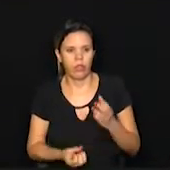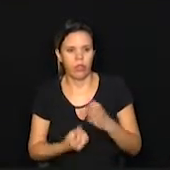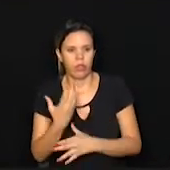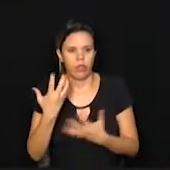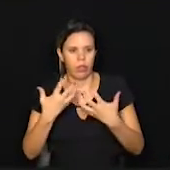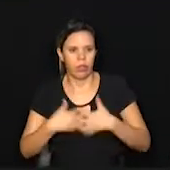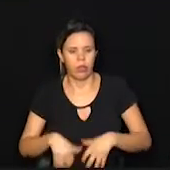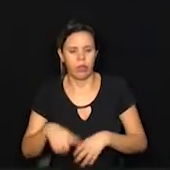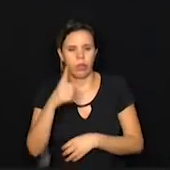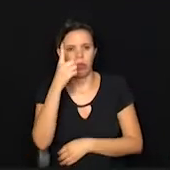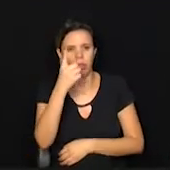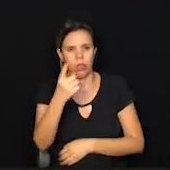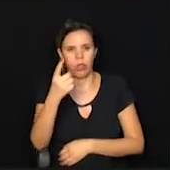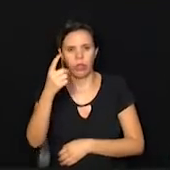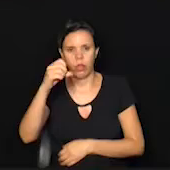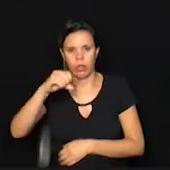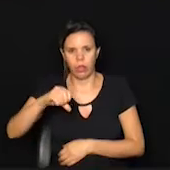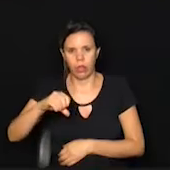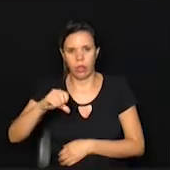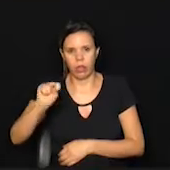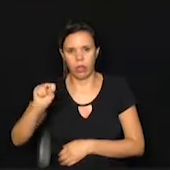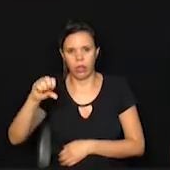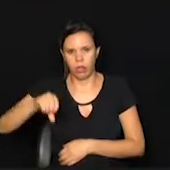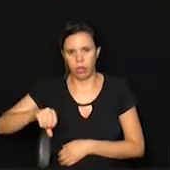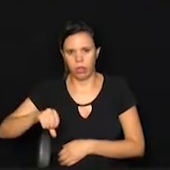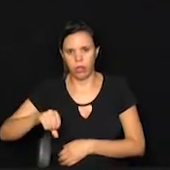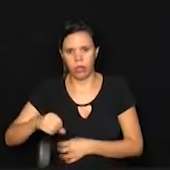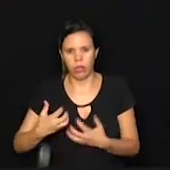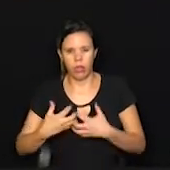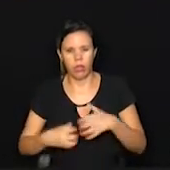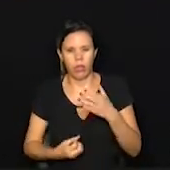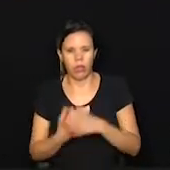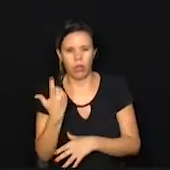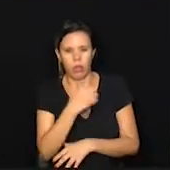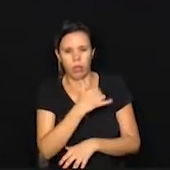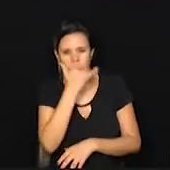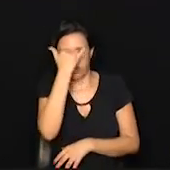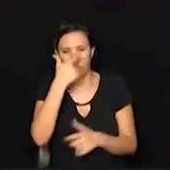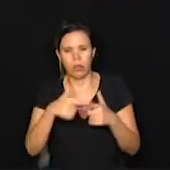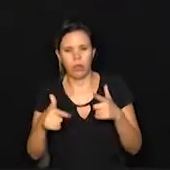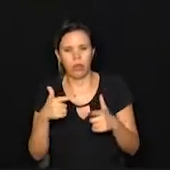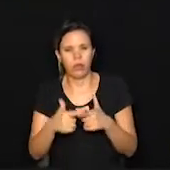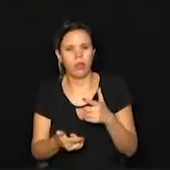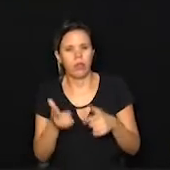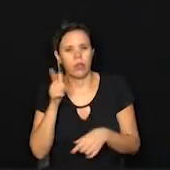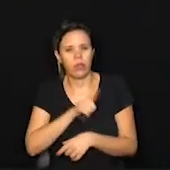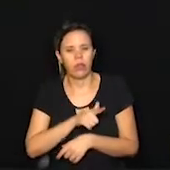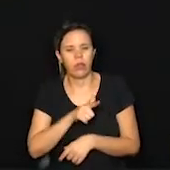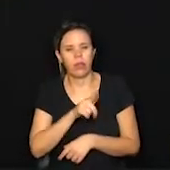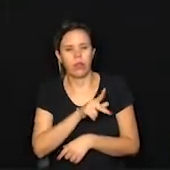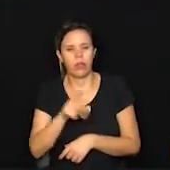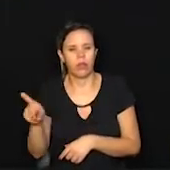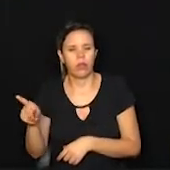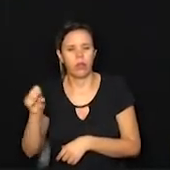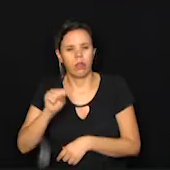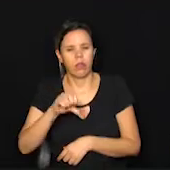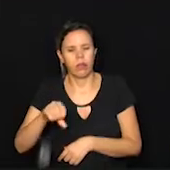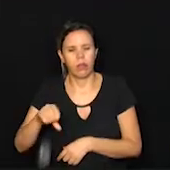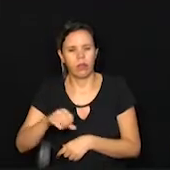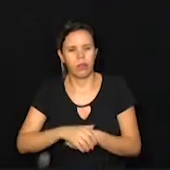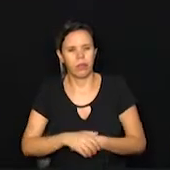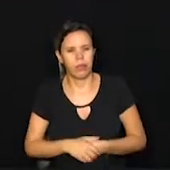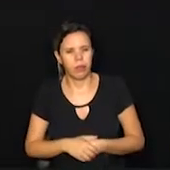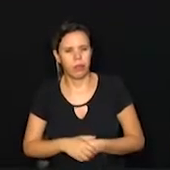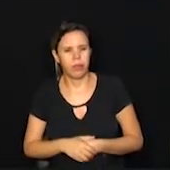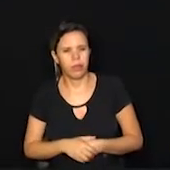ocorrer em 1989 aí vem outra tragédia quem ganha eleição presidencial 89